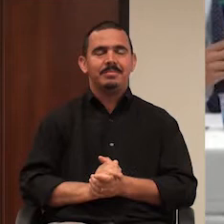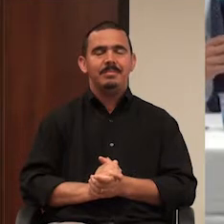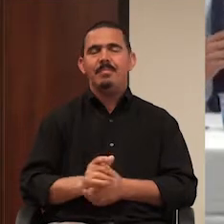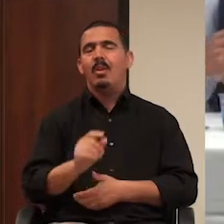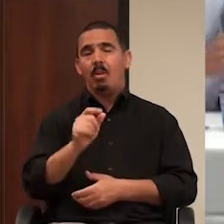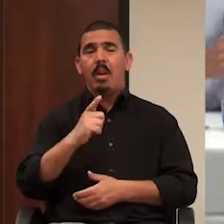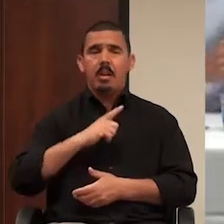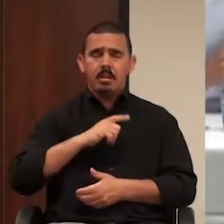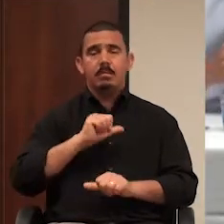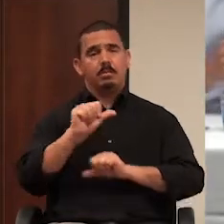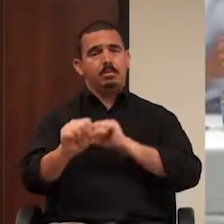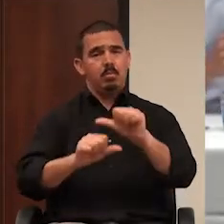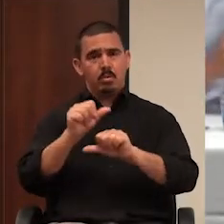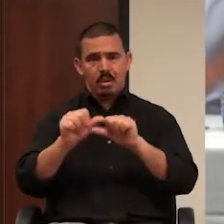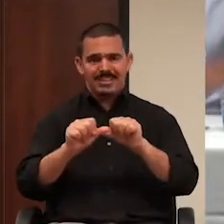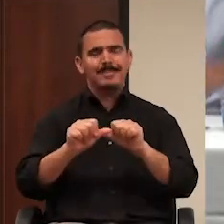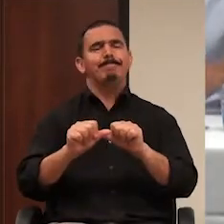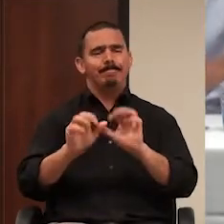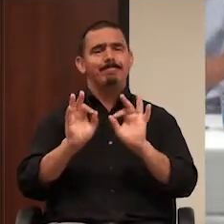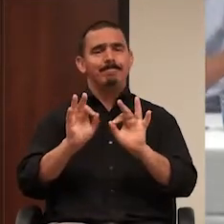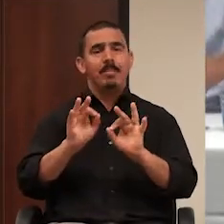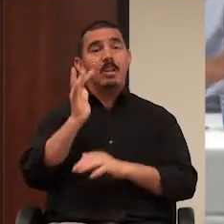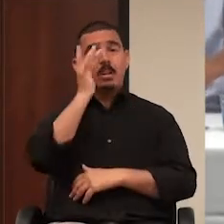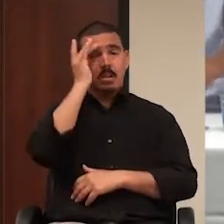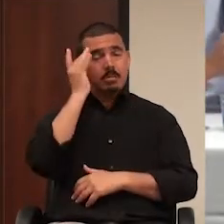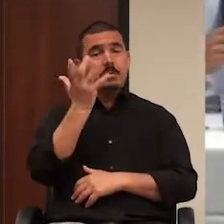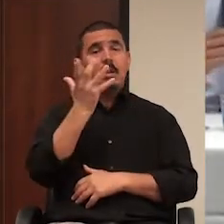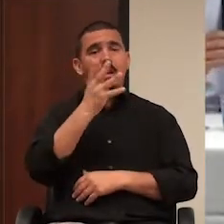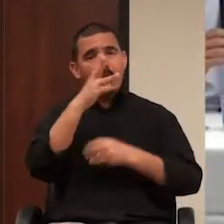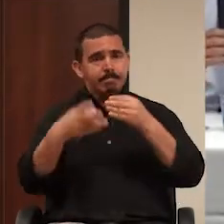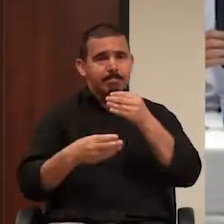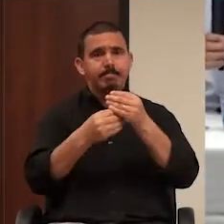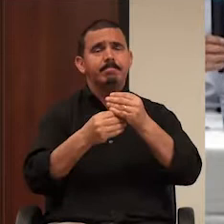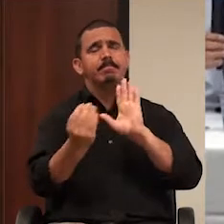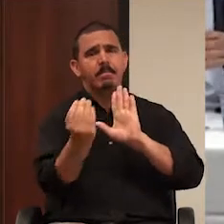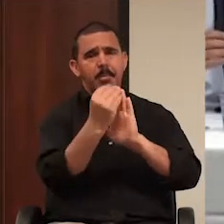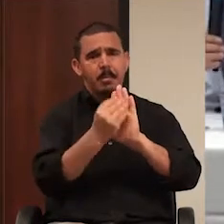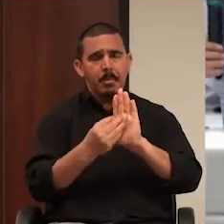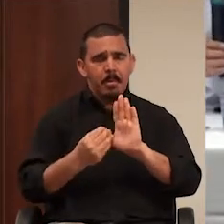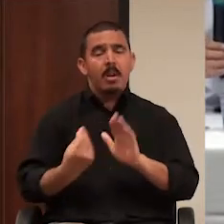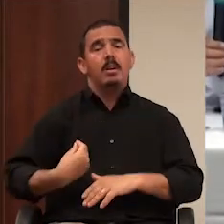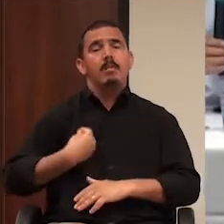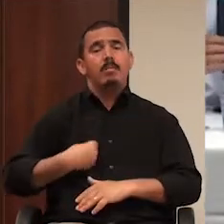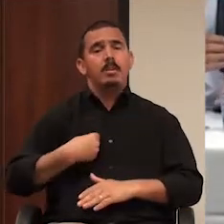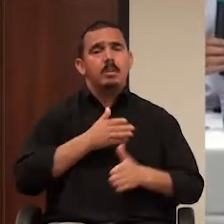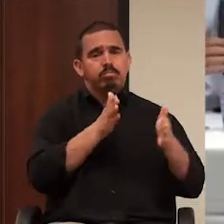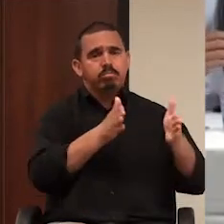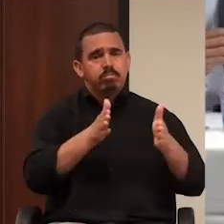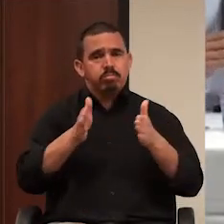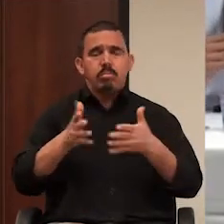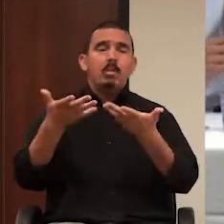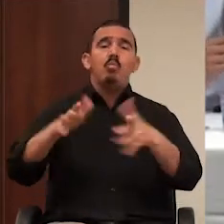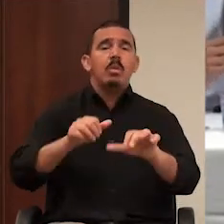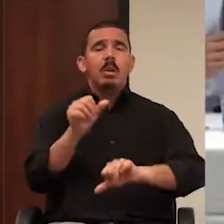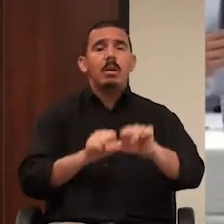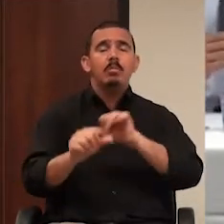Com uma alteração grande dessa, as pessoas querem incorporar todas essas alterações na sua rotina e não querem mudar a sua rotina e o seu tempo